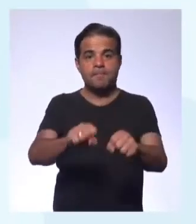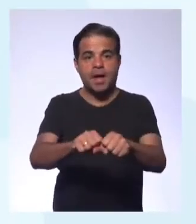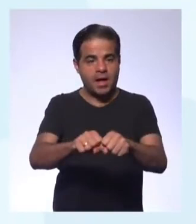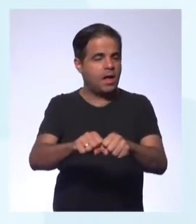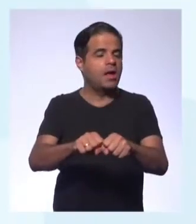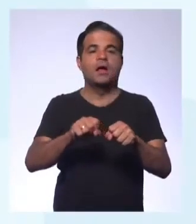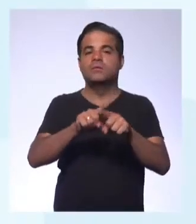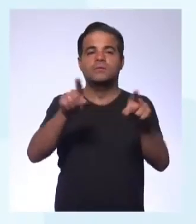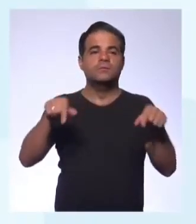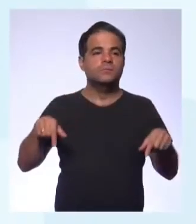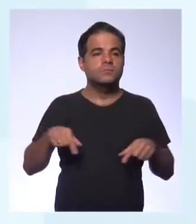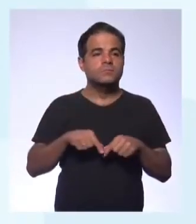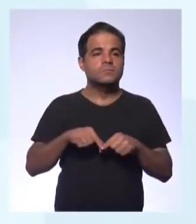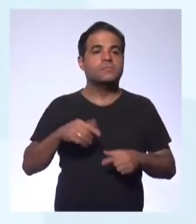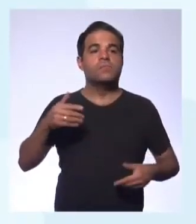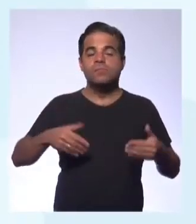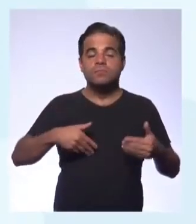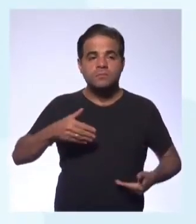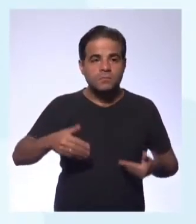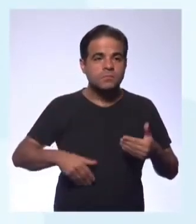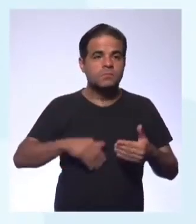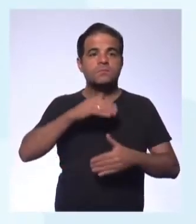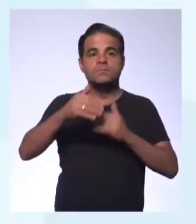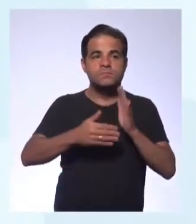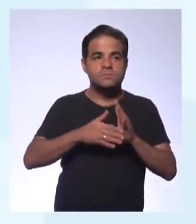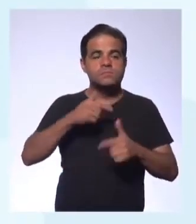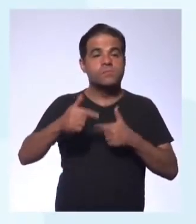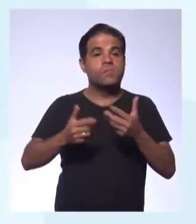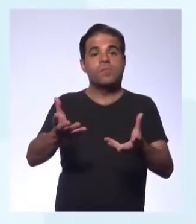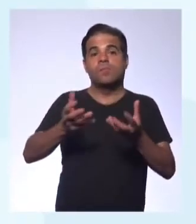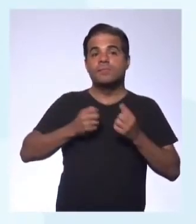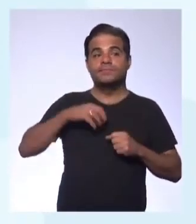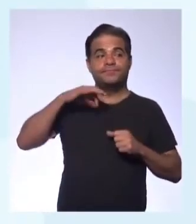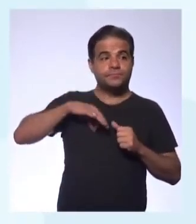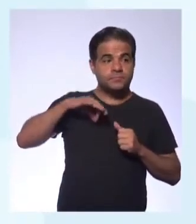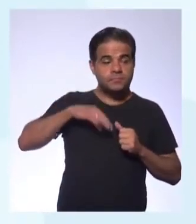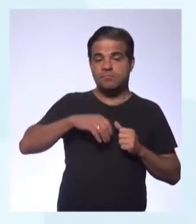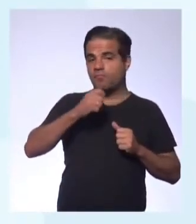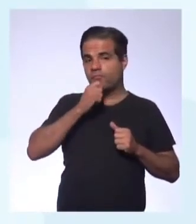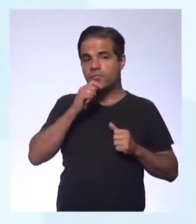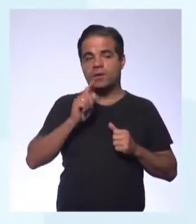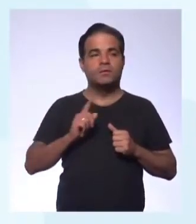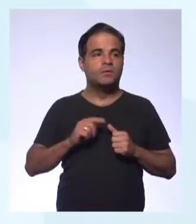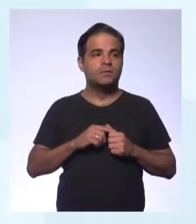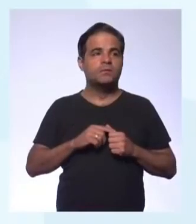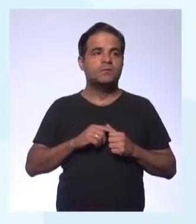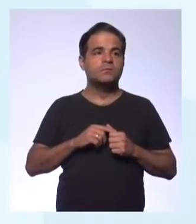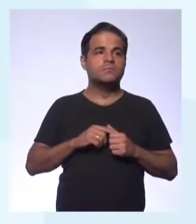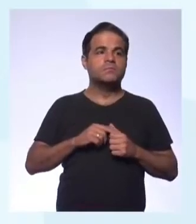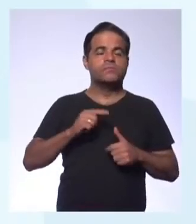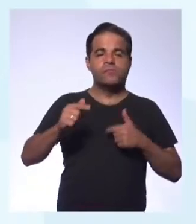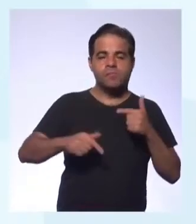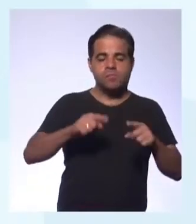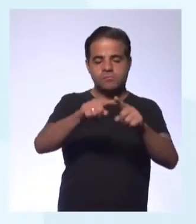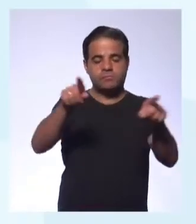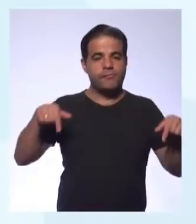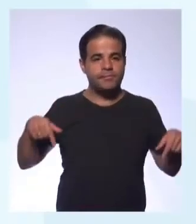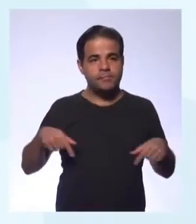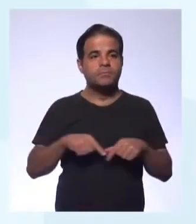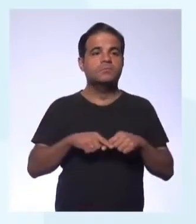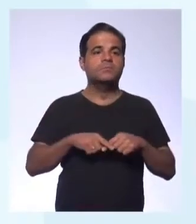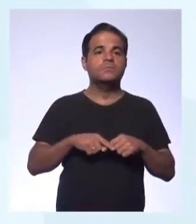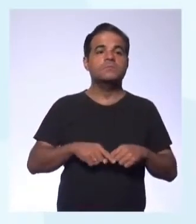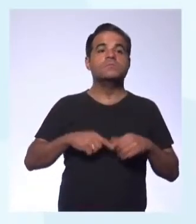lá, os servos são todos aqueles que trabalham sem remuneração, sem posses das terras. Trabalhando nos campos feudais, os